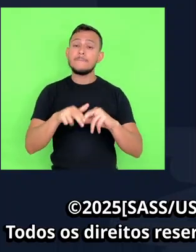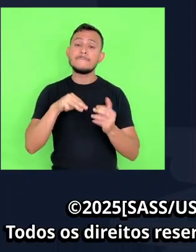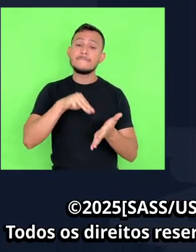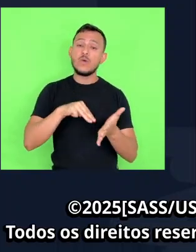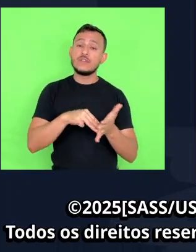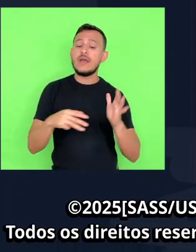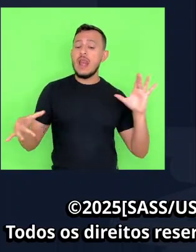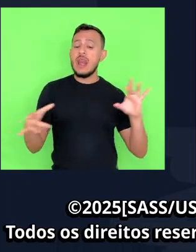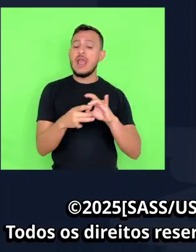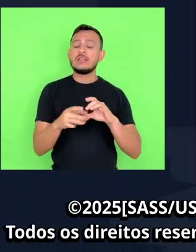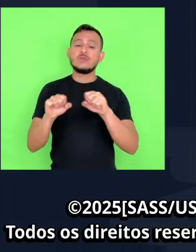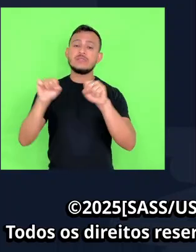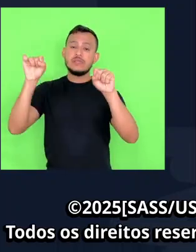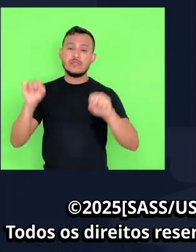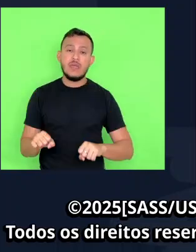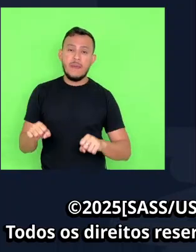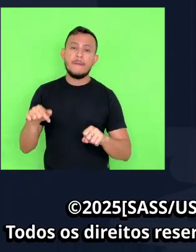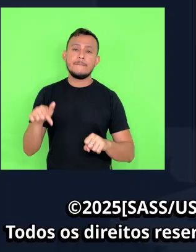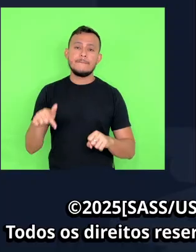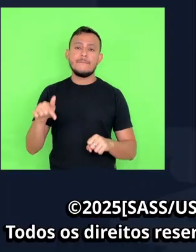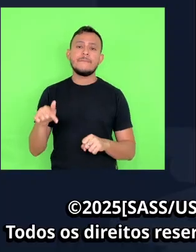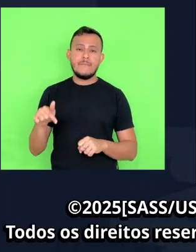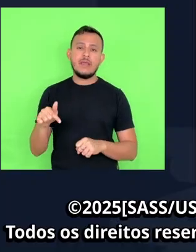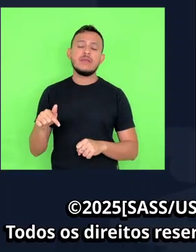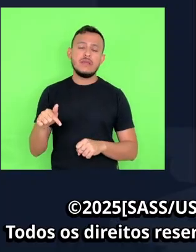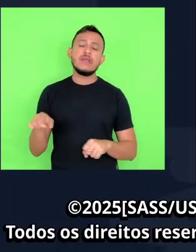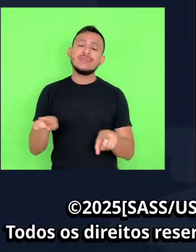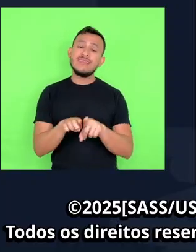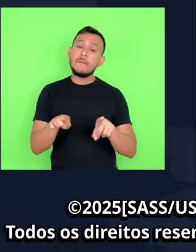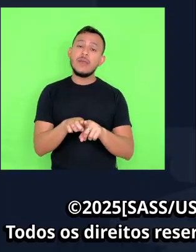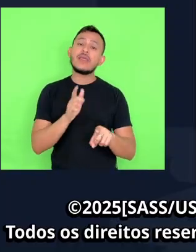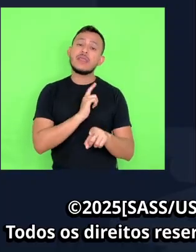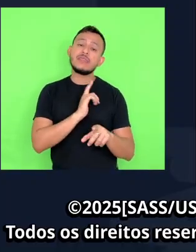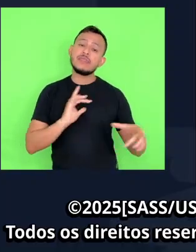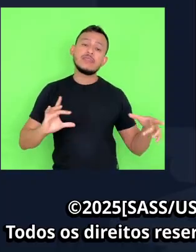dessa ligação dos sistemas alimentares também com